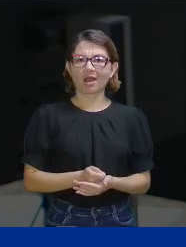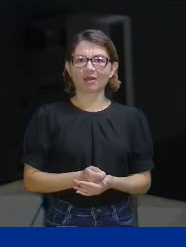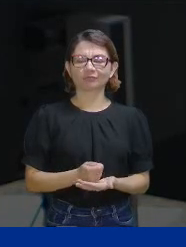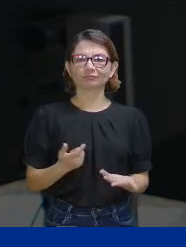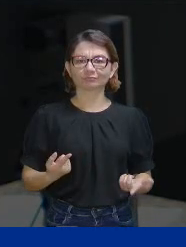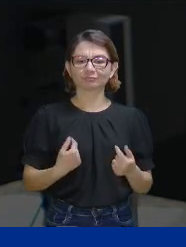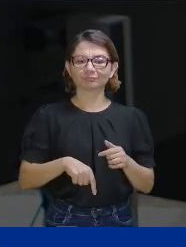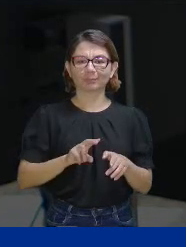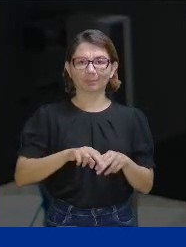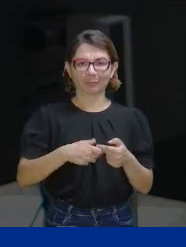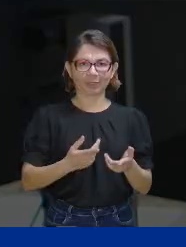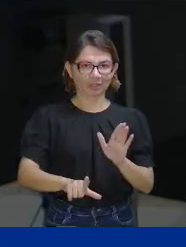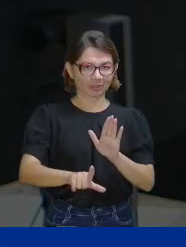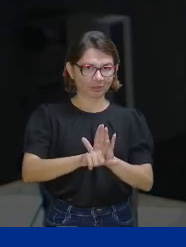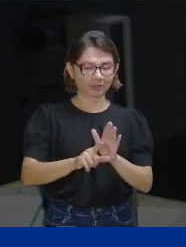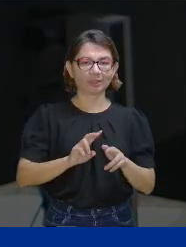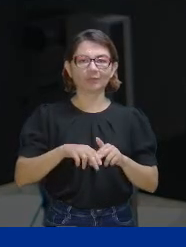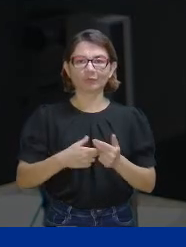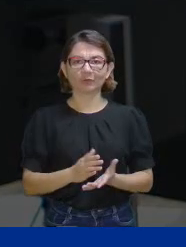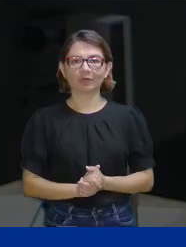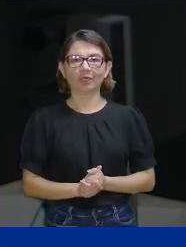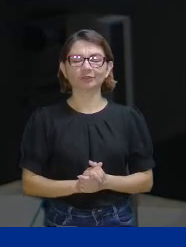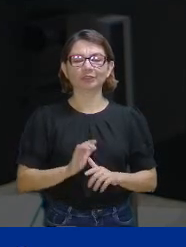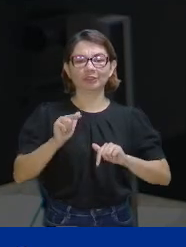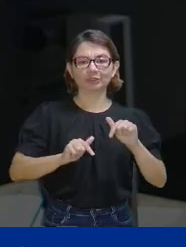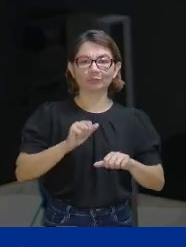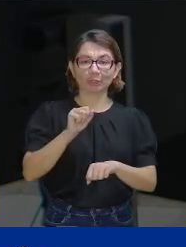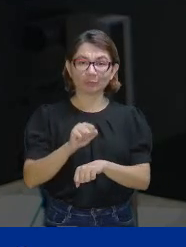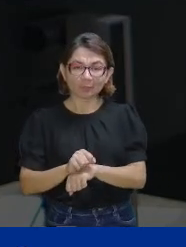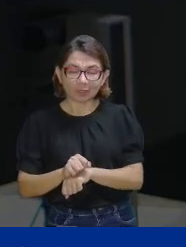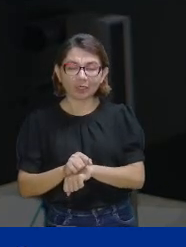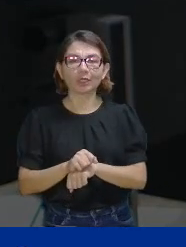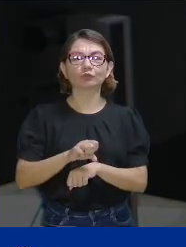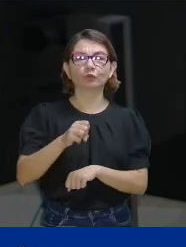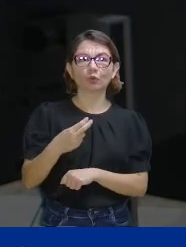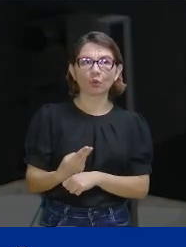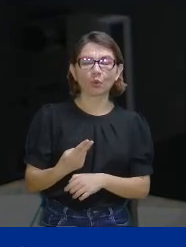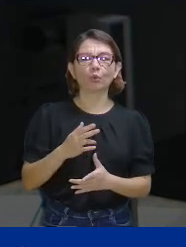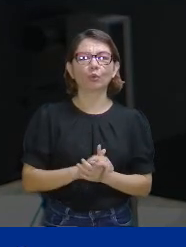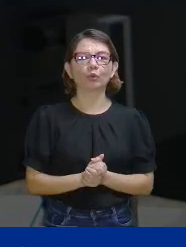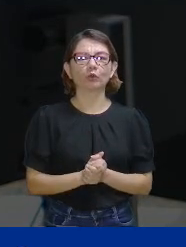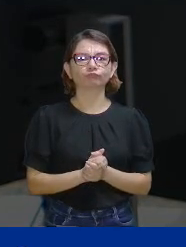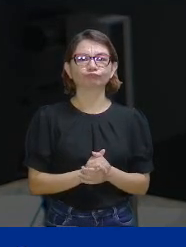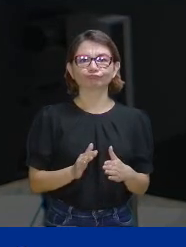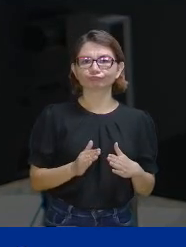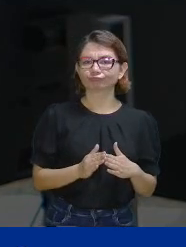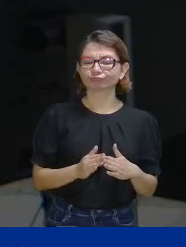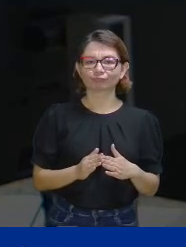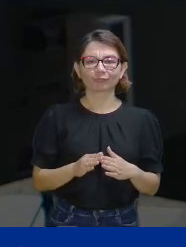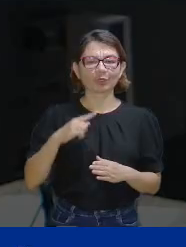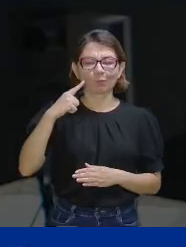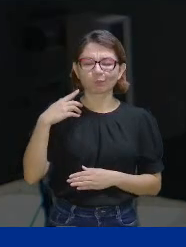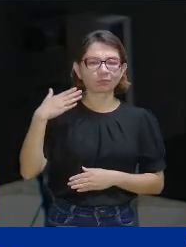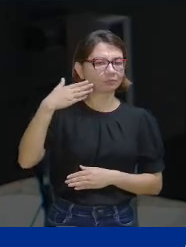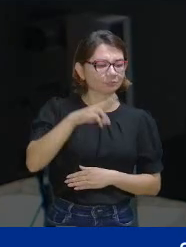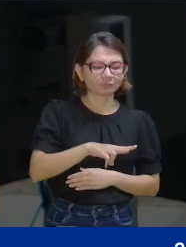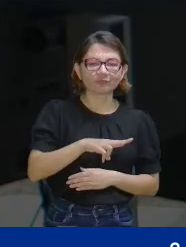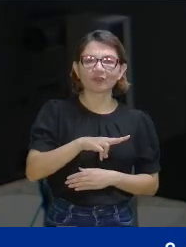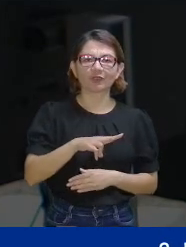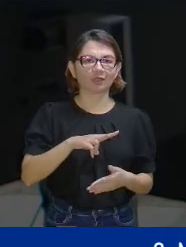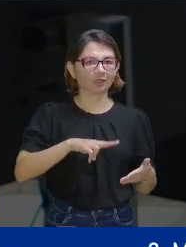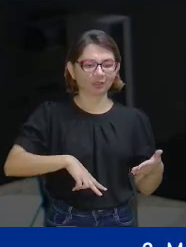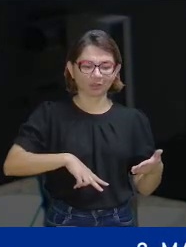pela legislação interna, por causa de excesso de trabalho, ou ainda não liberaram acesso aos advogados, por ser uma questão